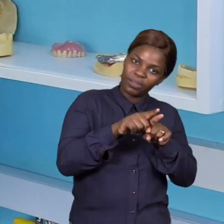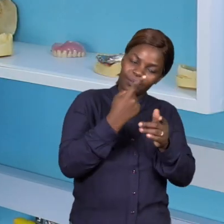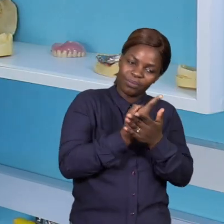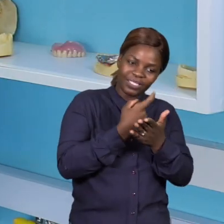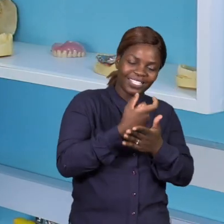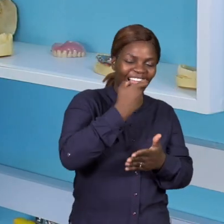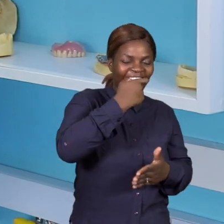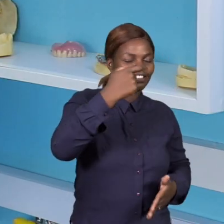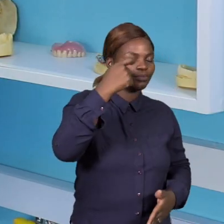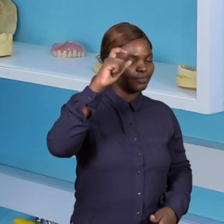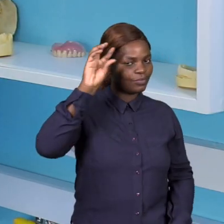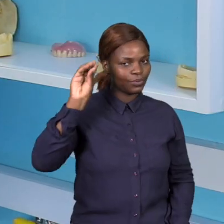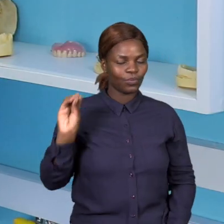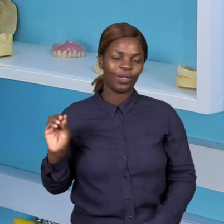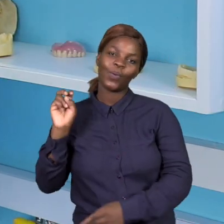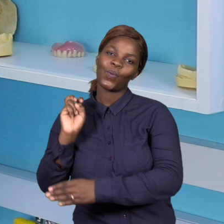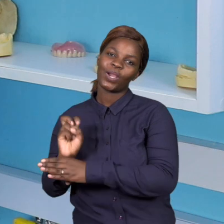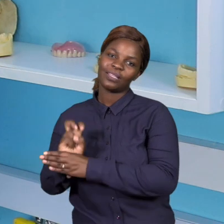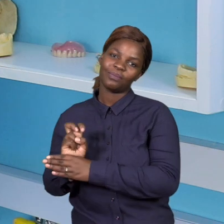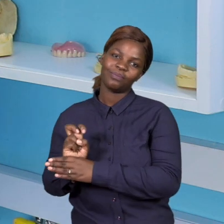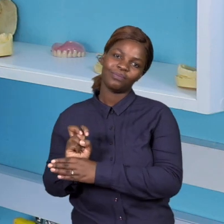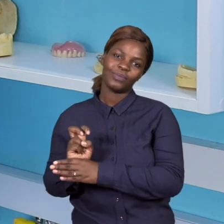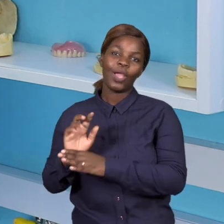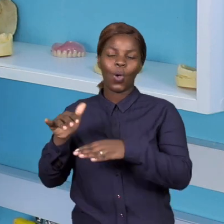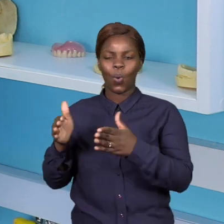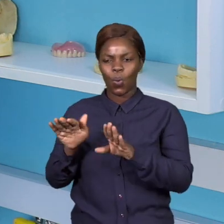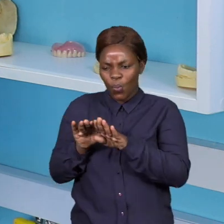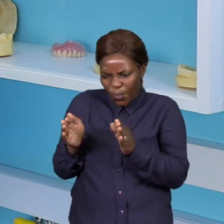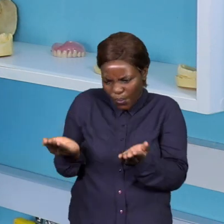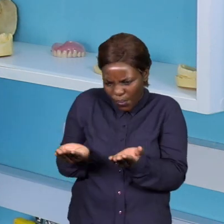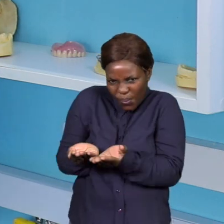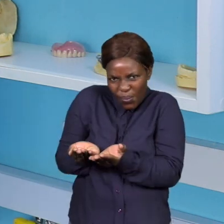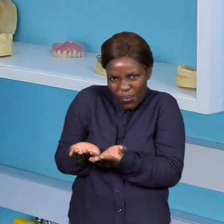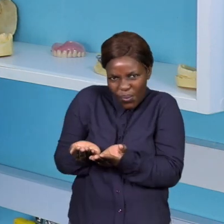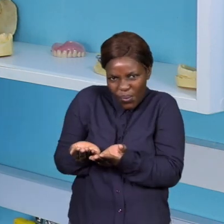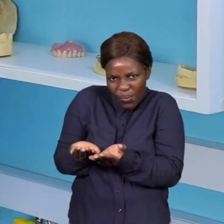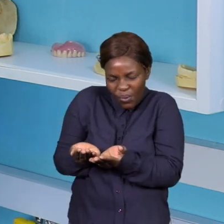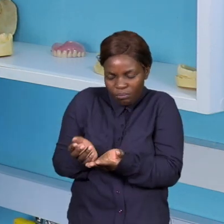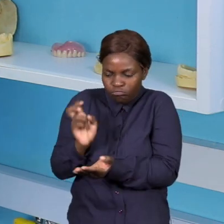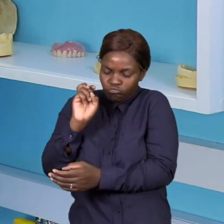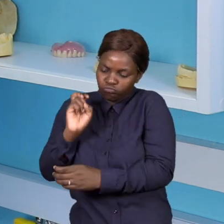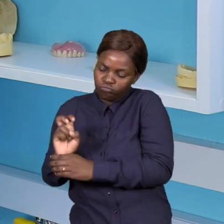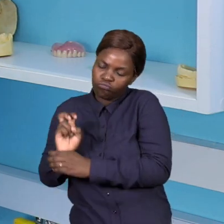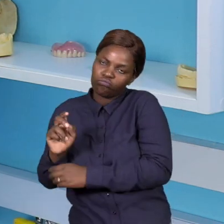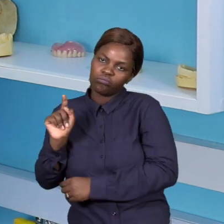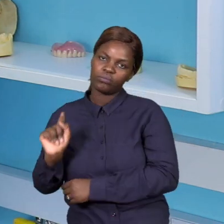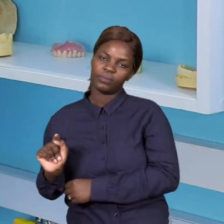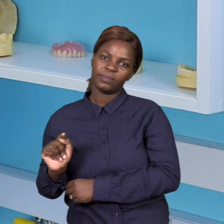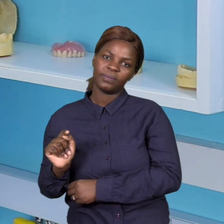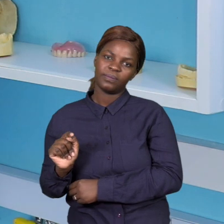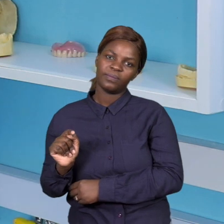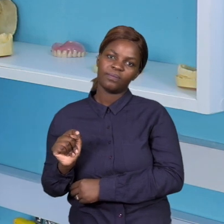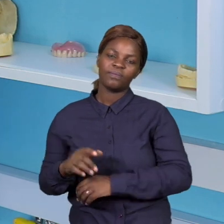tigelinha, alguma tigela com tampa e vamos resguardar a placa. A placa, mientras nós